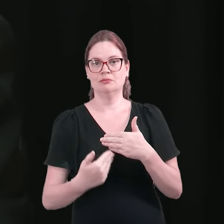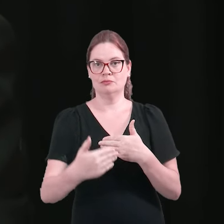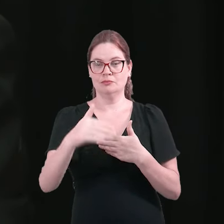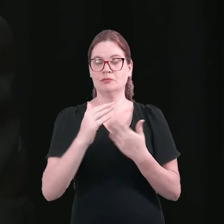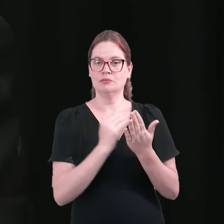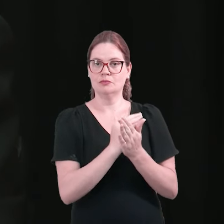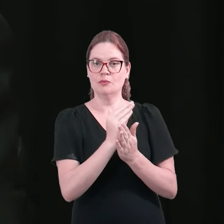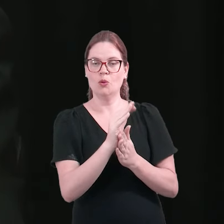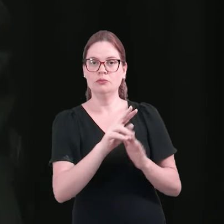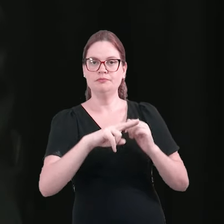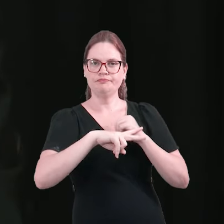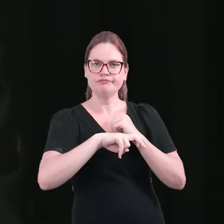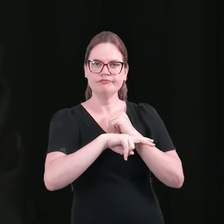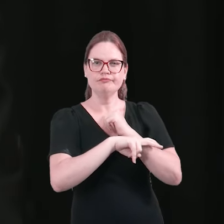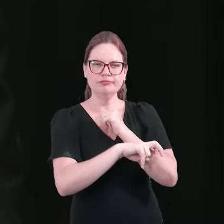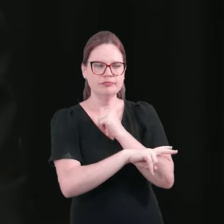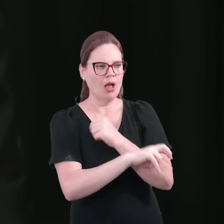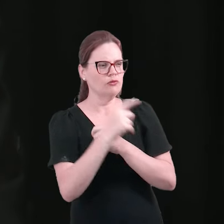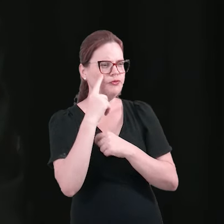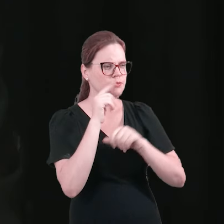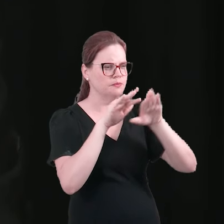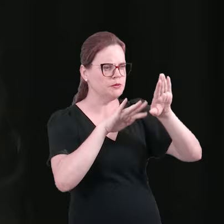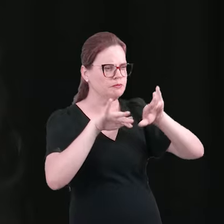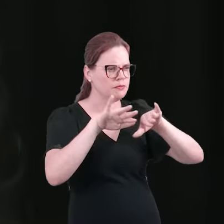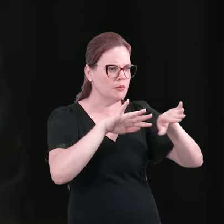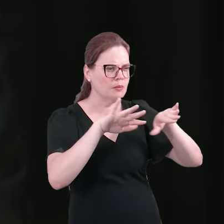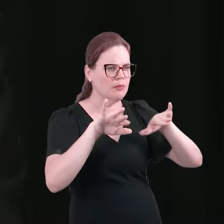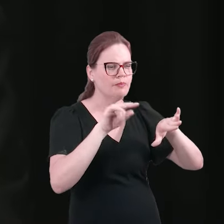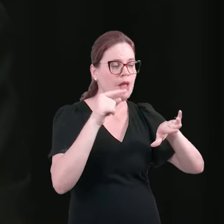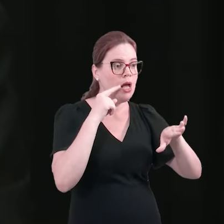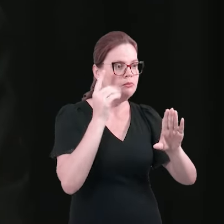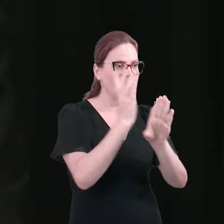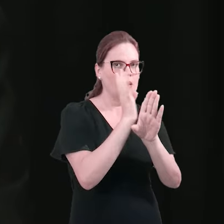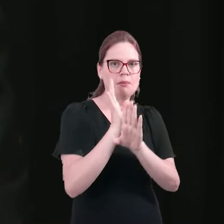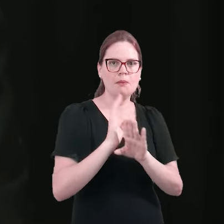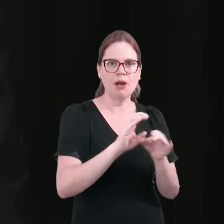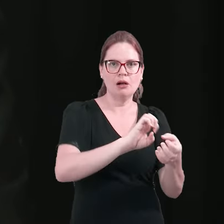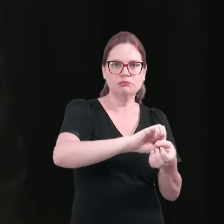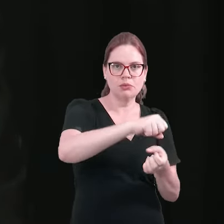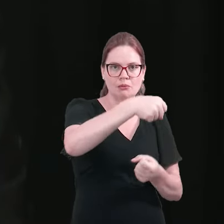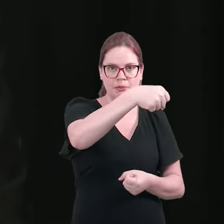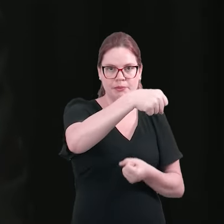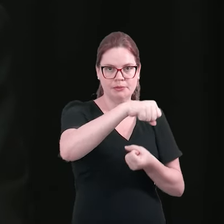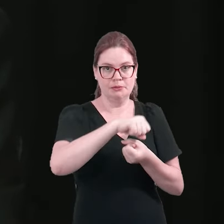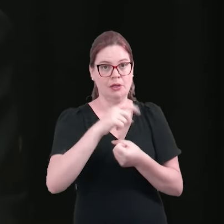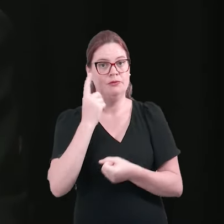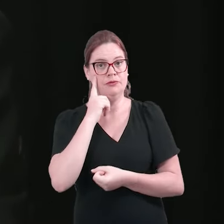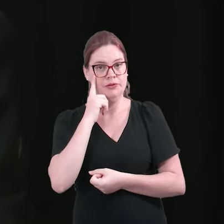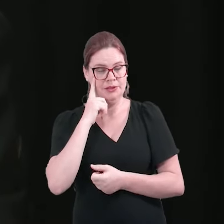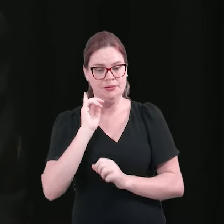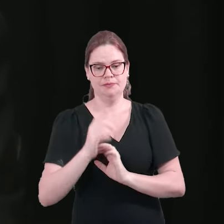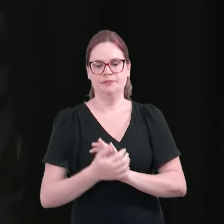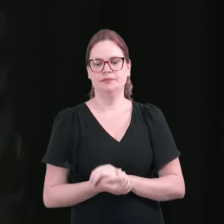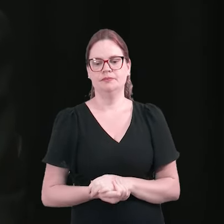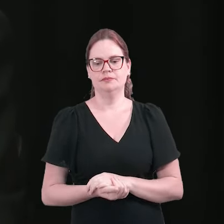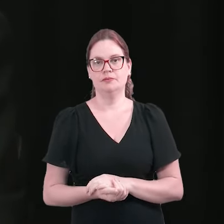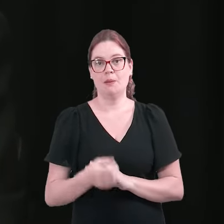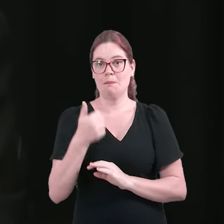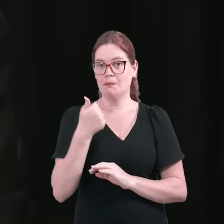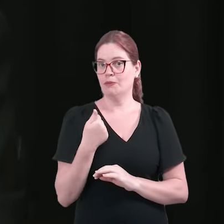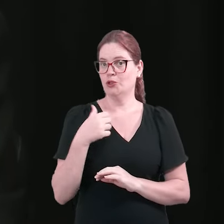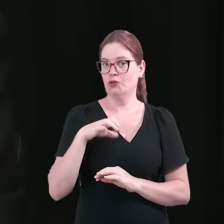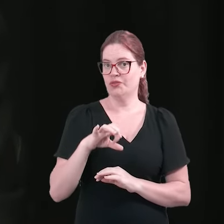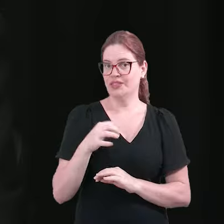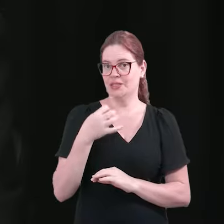1947 em diante, que foram começar a achar ali esses manuscritos. E veja bem, irmãos, você